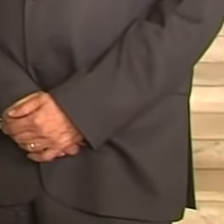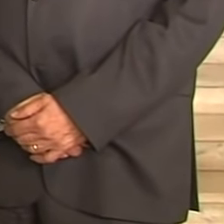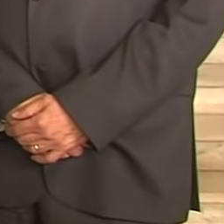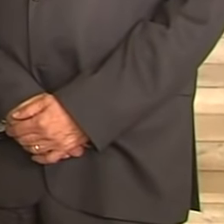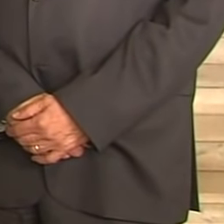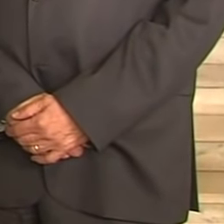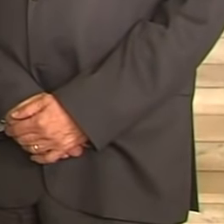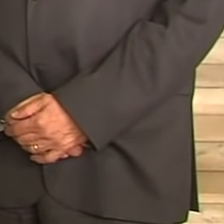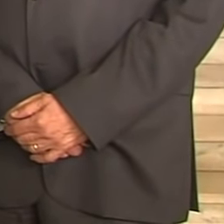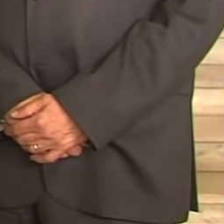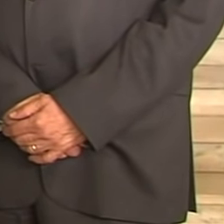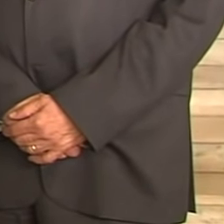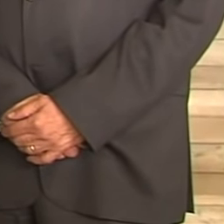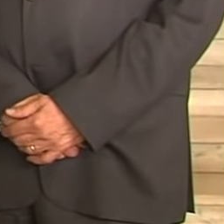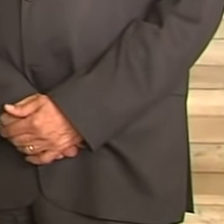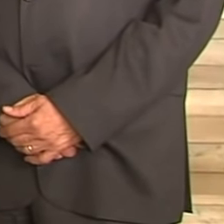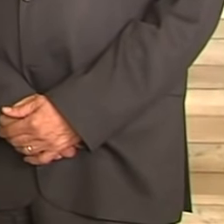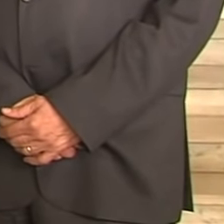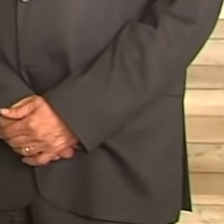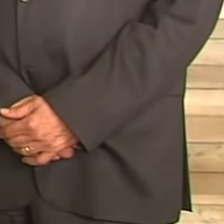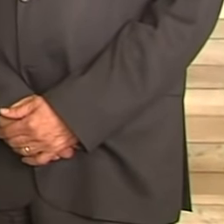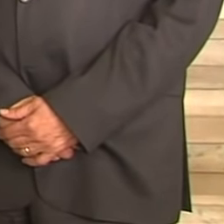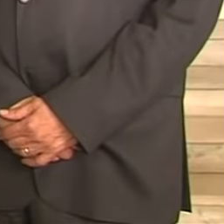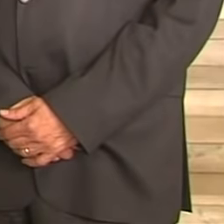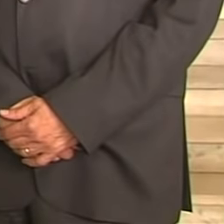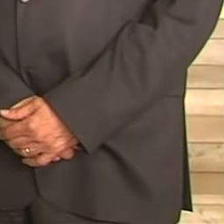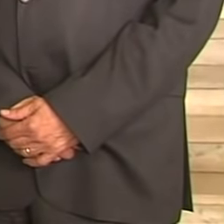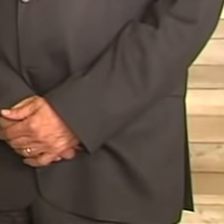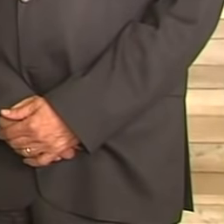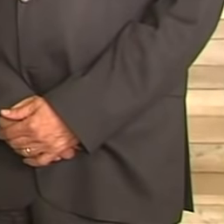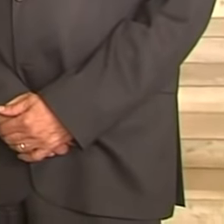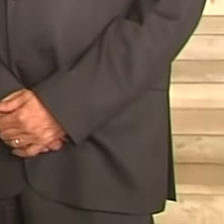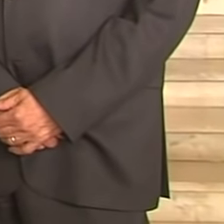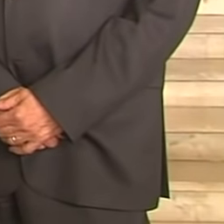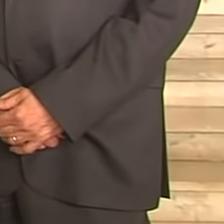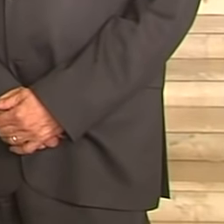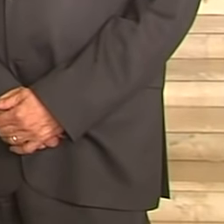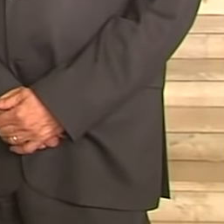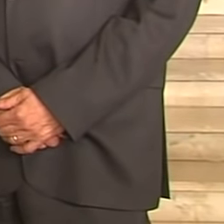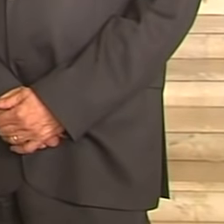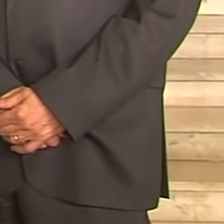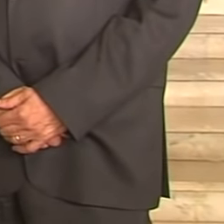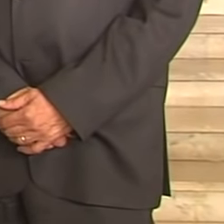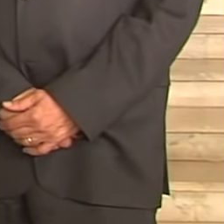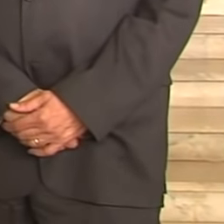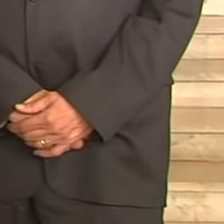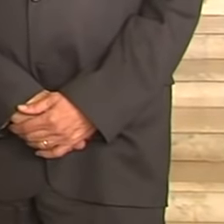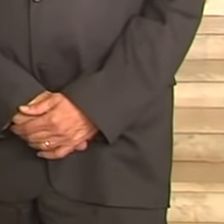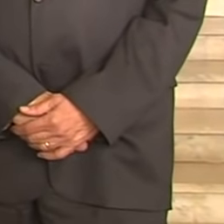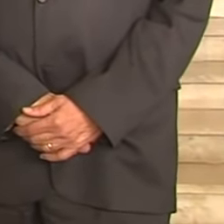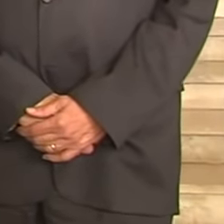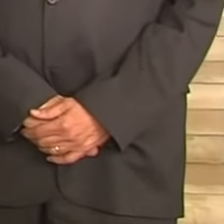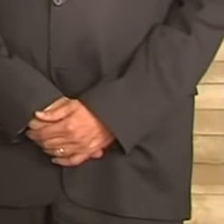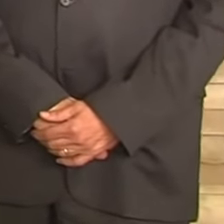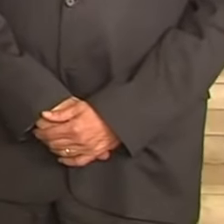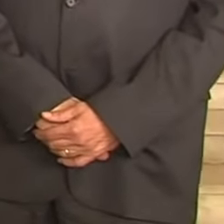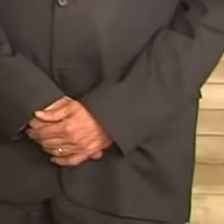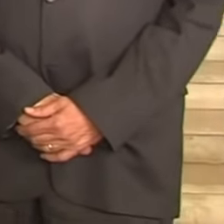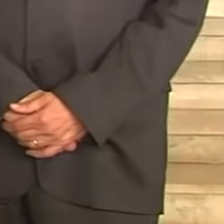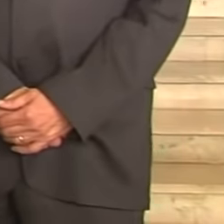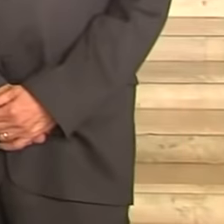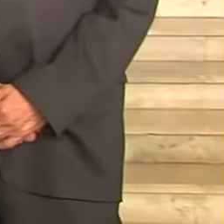desde agora do Governo do Estado de São Paulo. Vou tomar a liberdade aqui de ler para sermos mais precisos nas informações